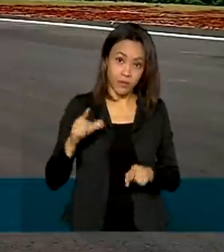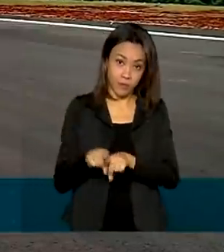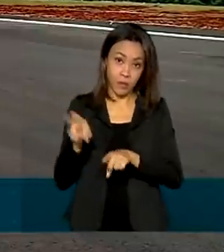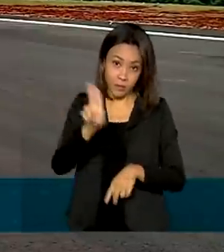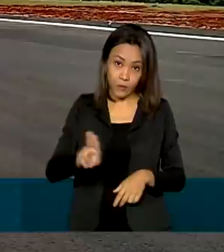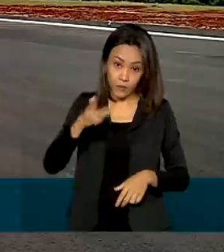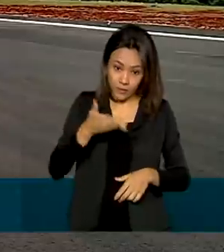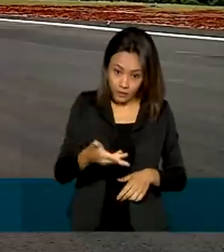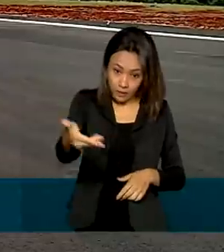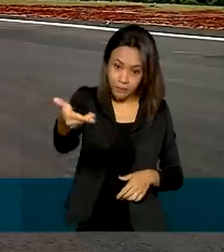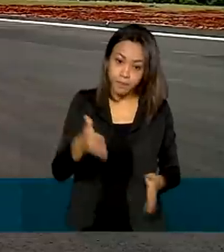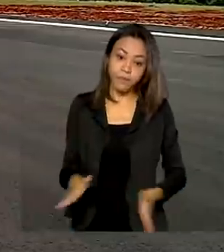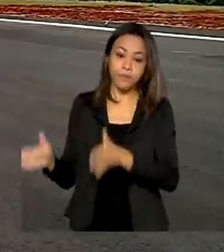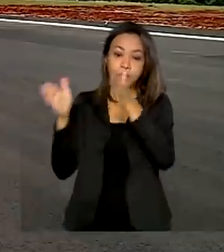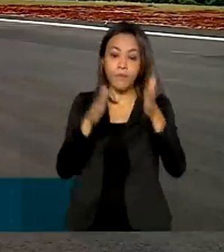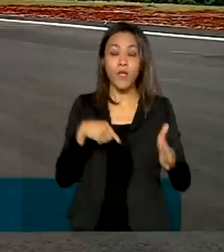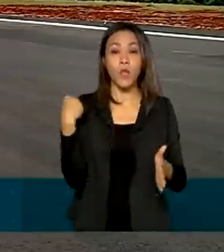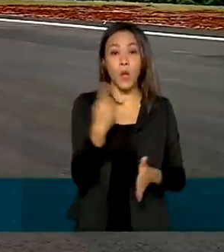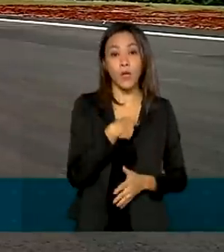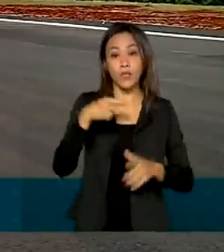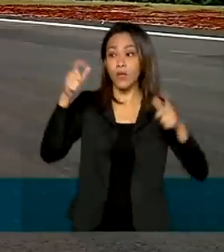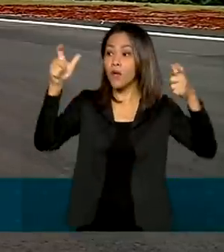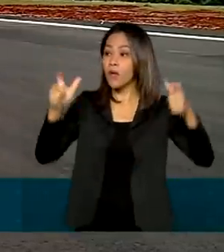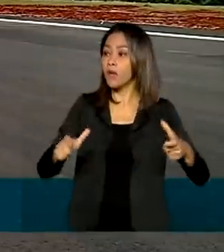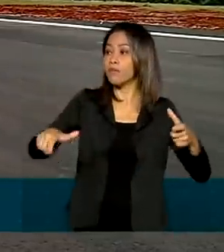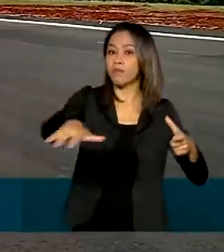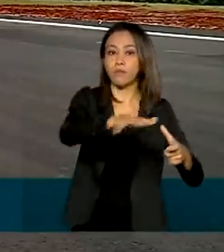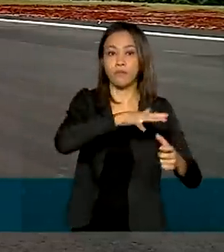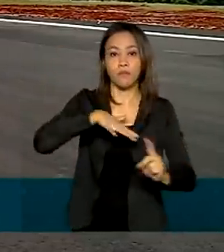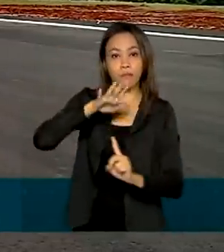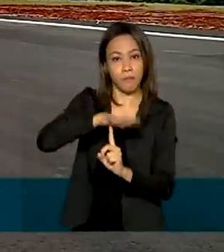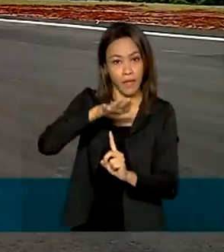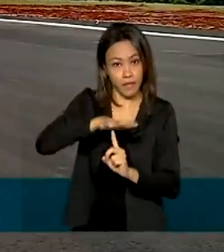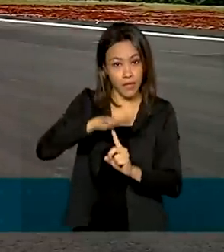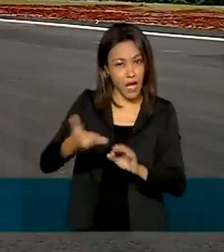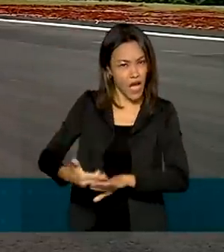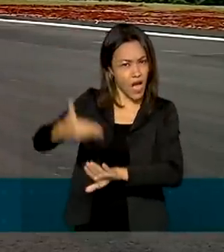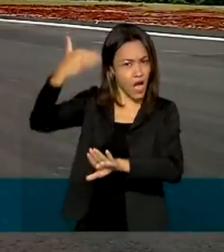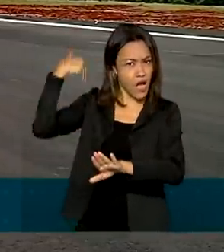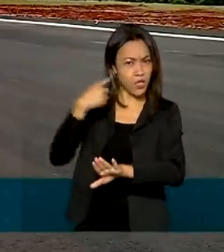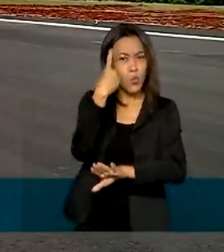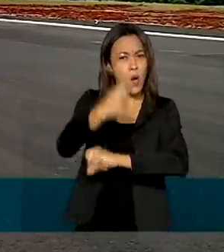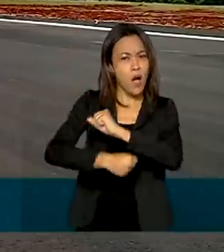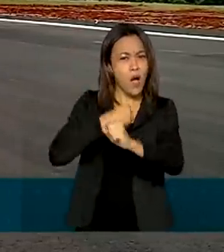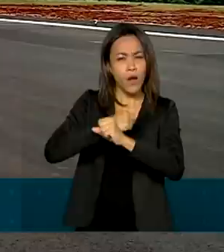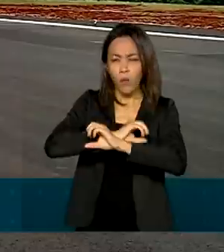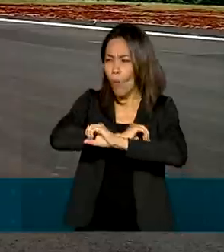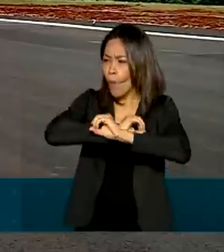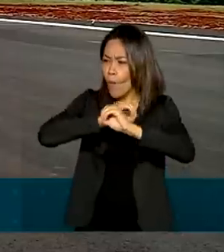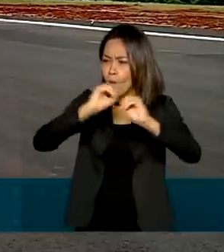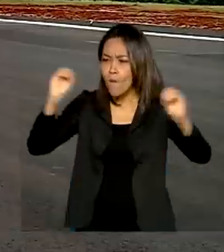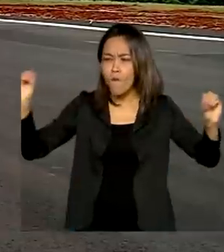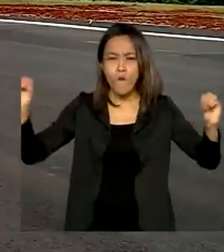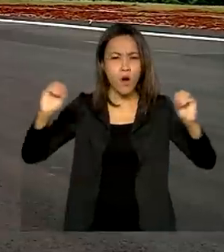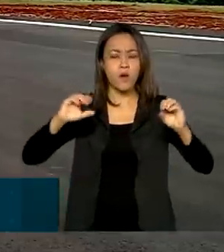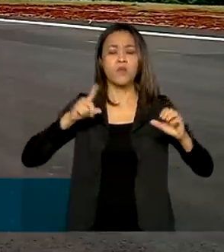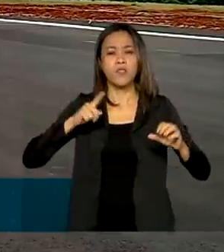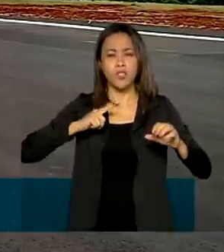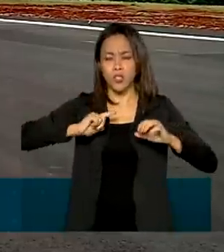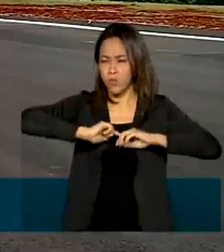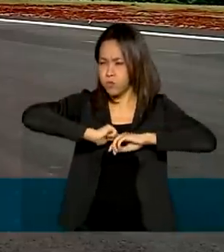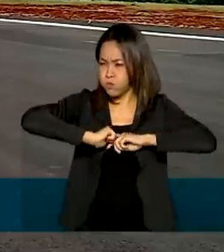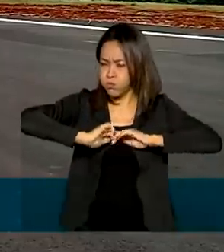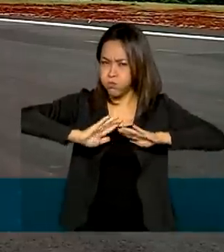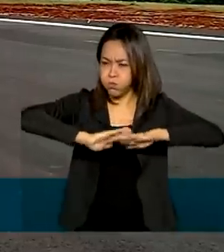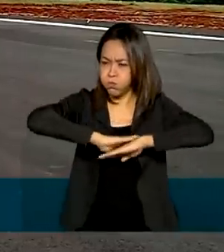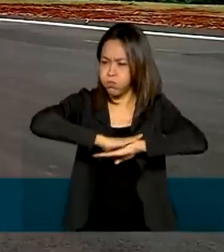pista do aeroporto de Foz do Iguaçu, no Paraná. Há um ano atrás, todo esse local não existia. Era uma imensa ribanceira de 16